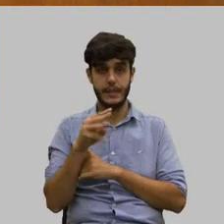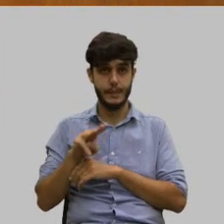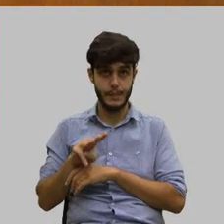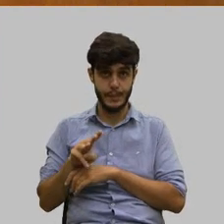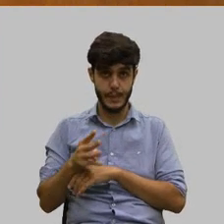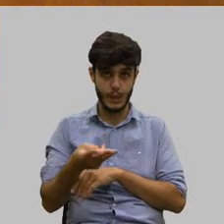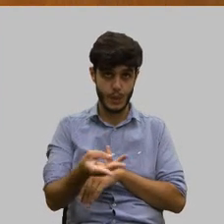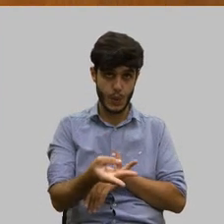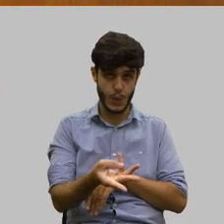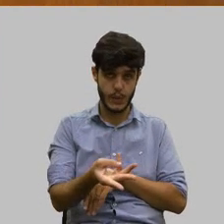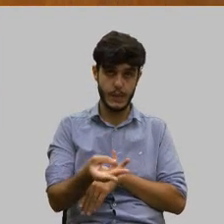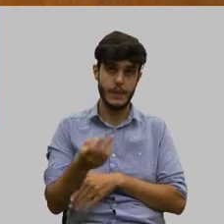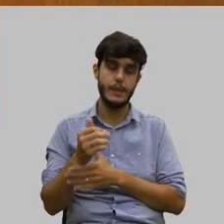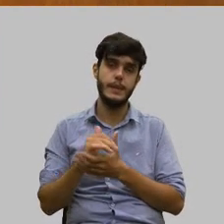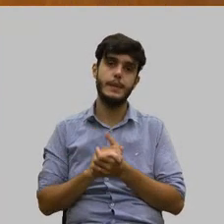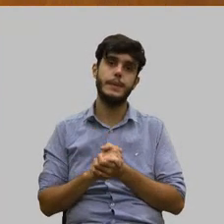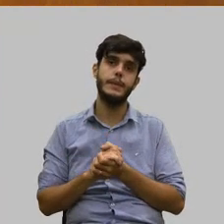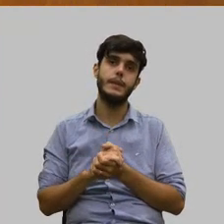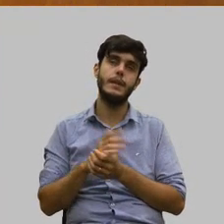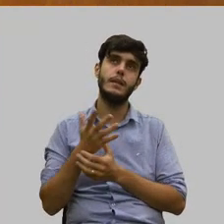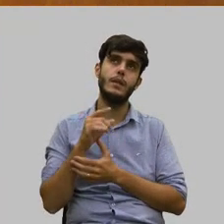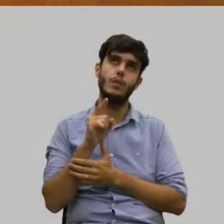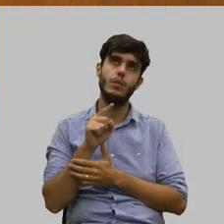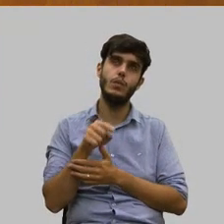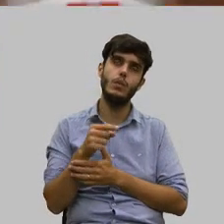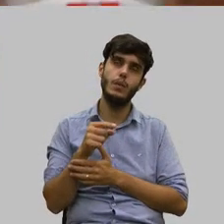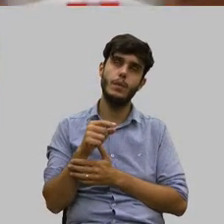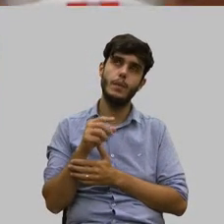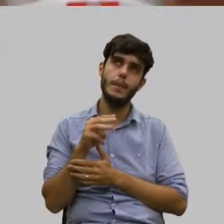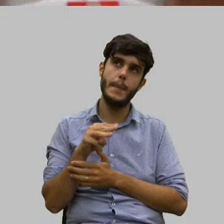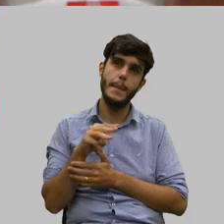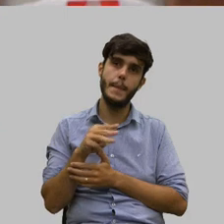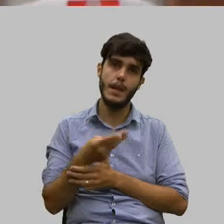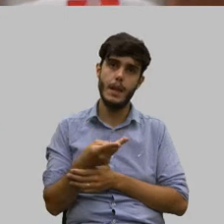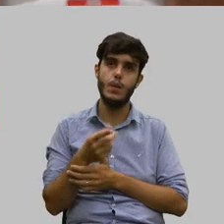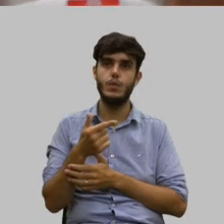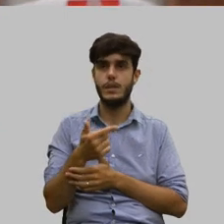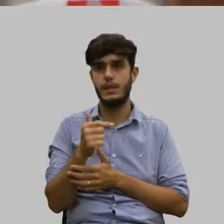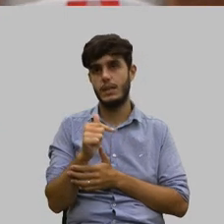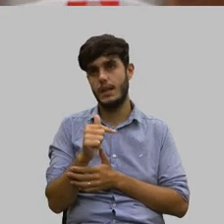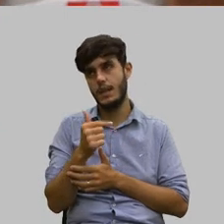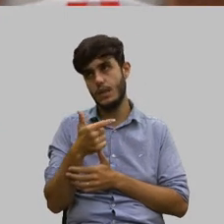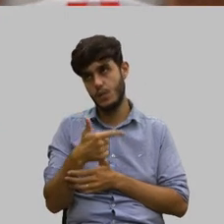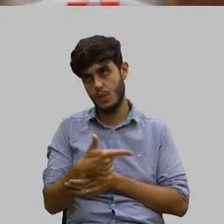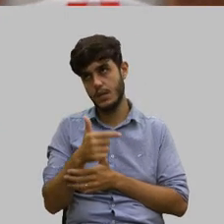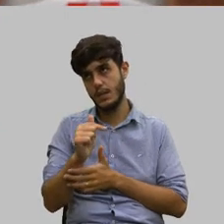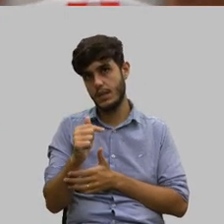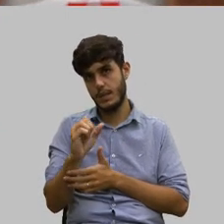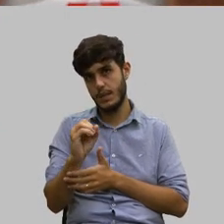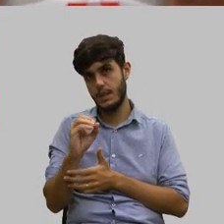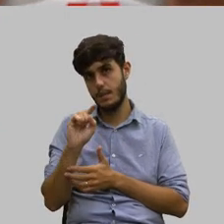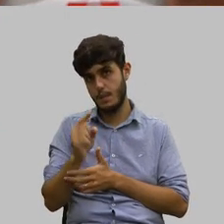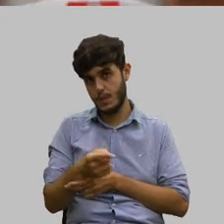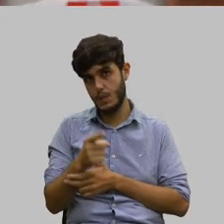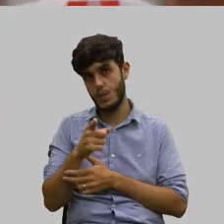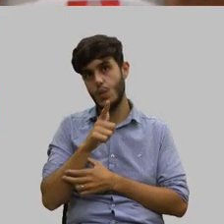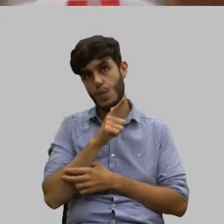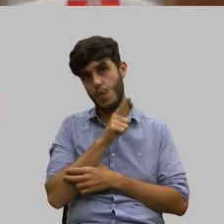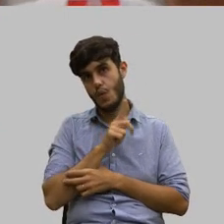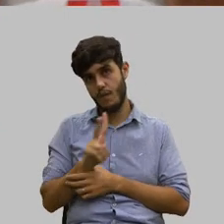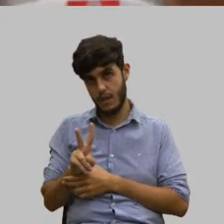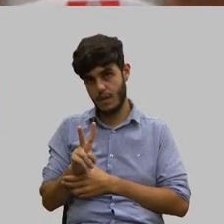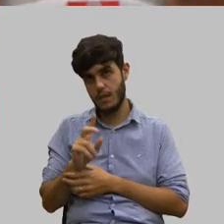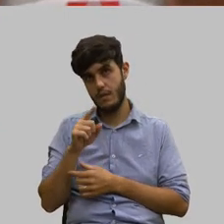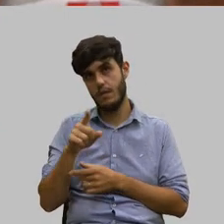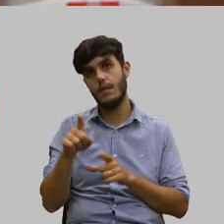ah de 1. 270.000 do Governo do Estado e os outros eh cerca